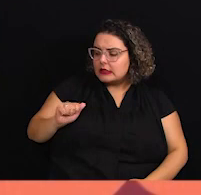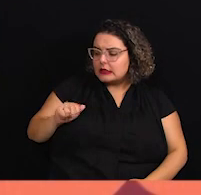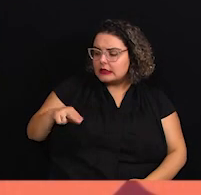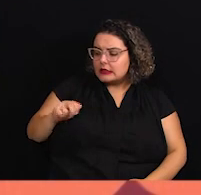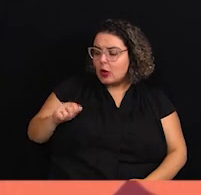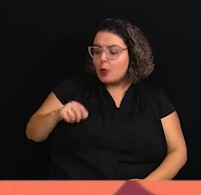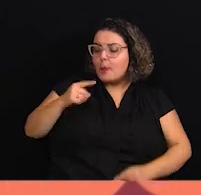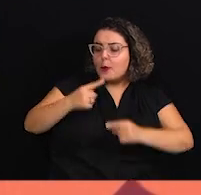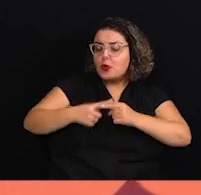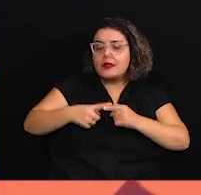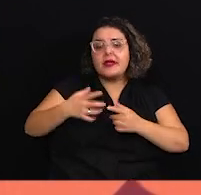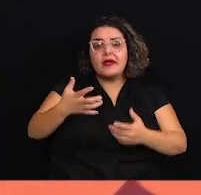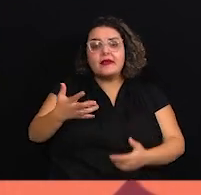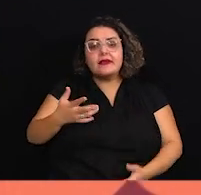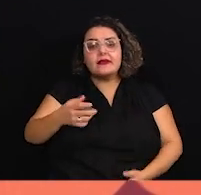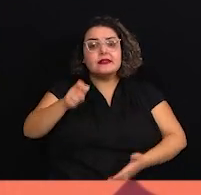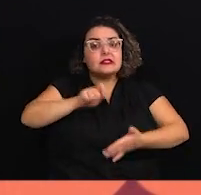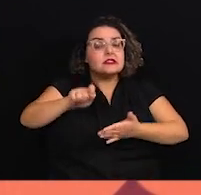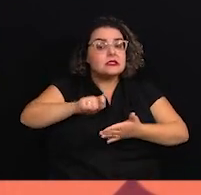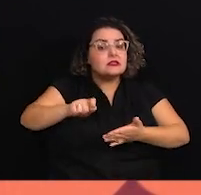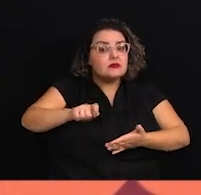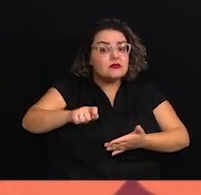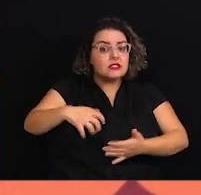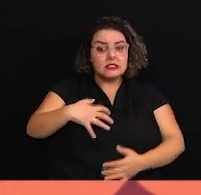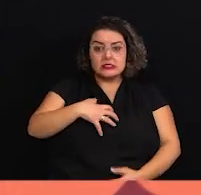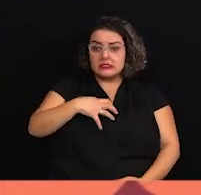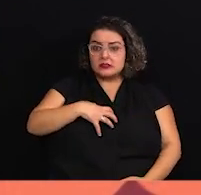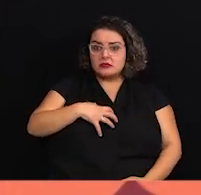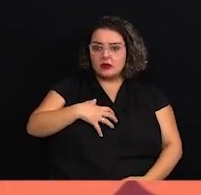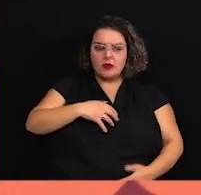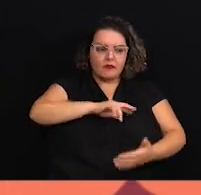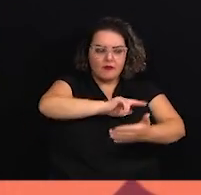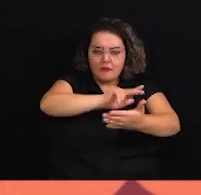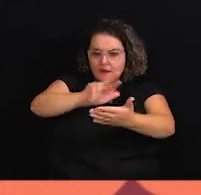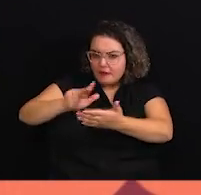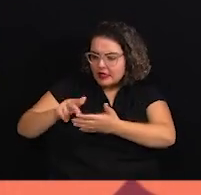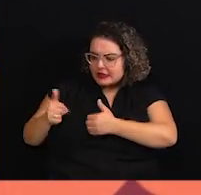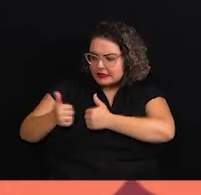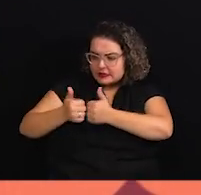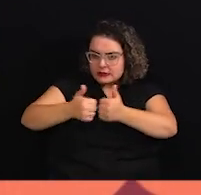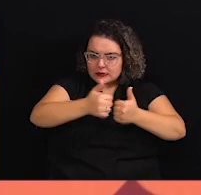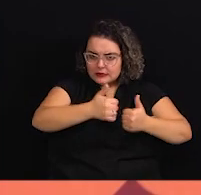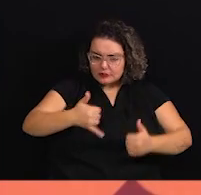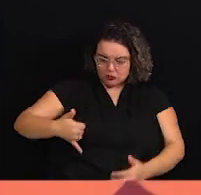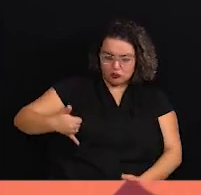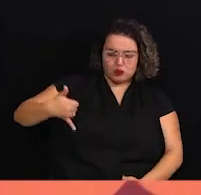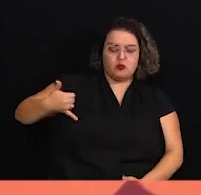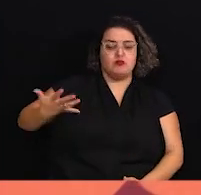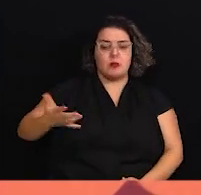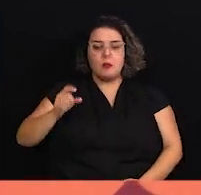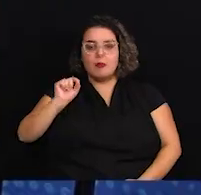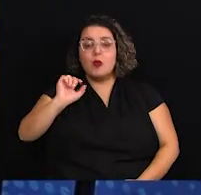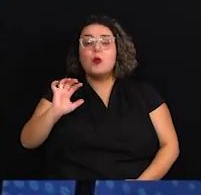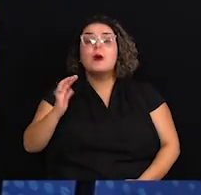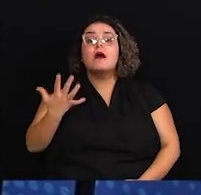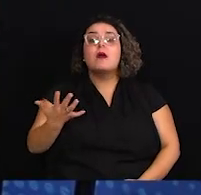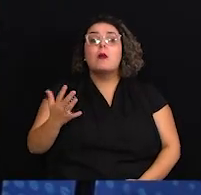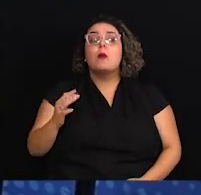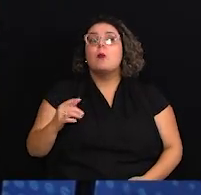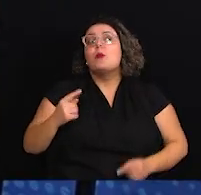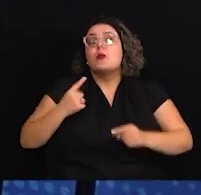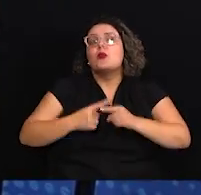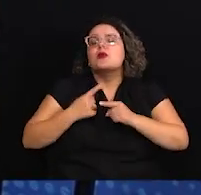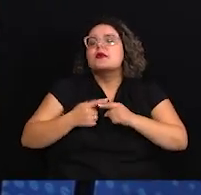escrever sobre esse sentimento? Tinha muita gente ali ao seu redor, muita gente soberba, né? O que aconteceu,